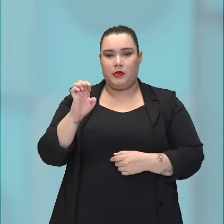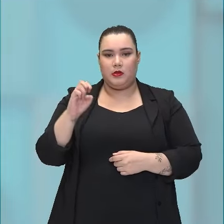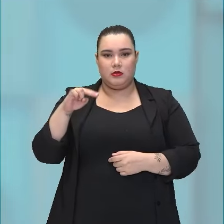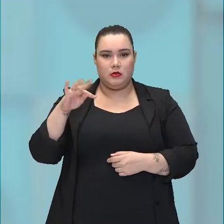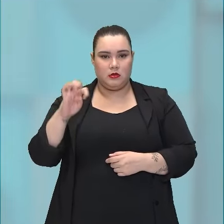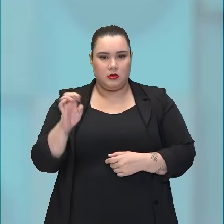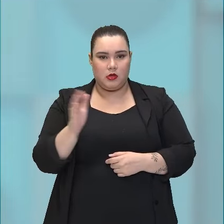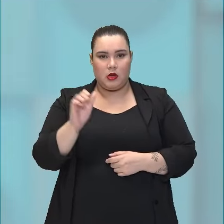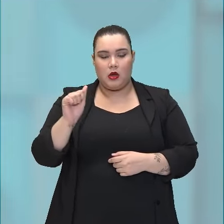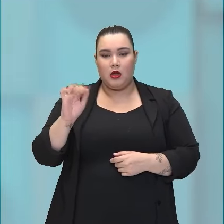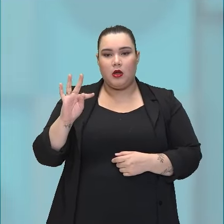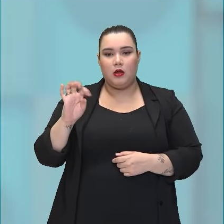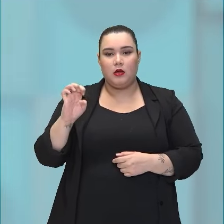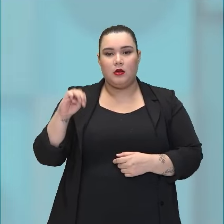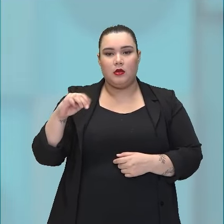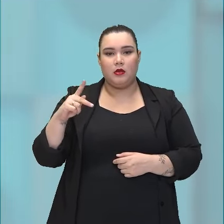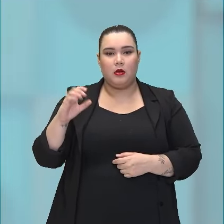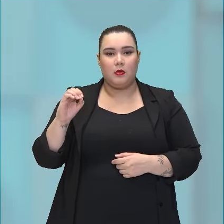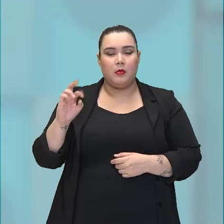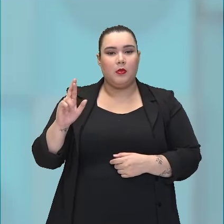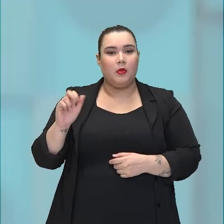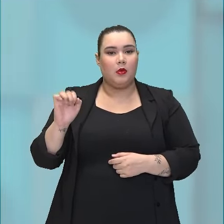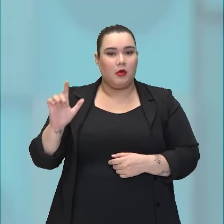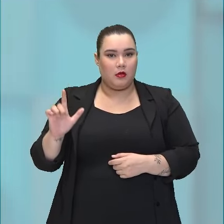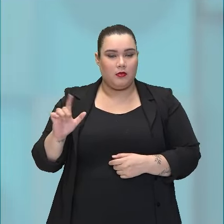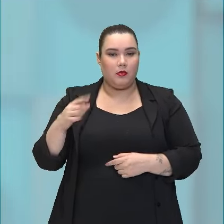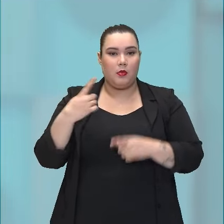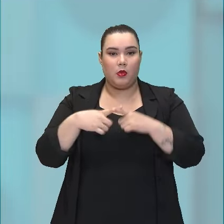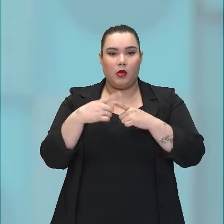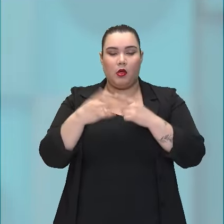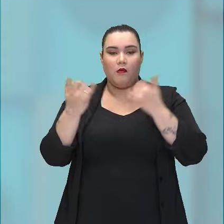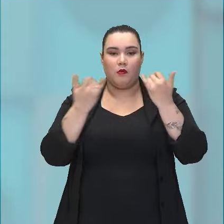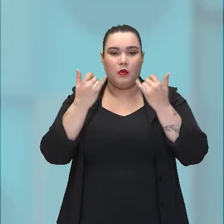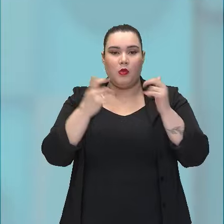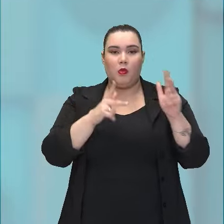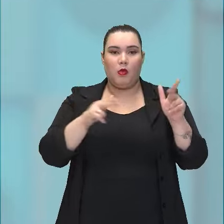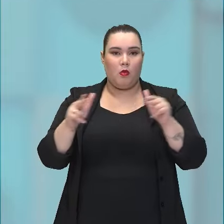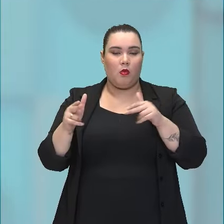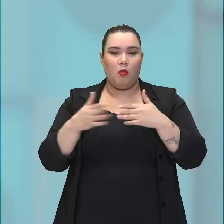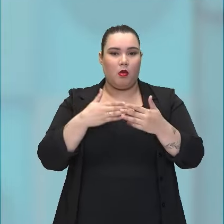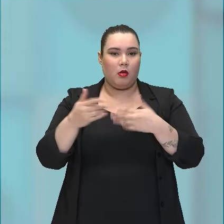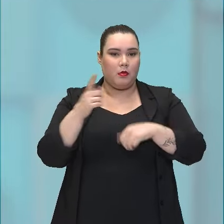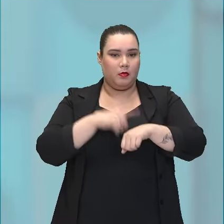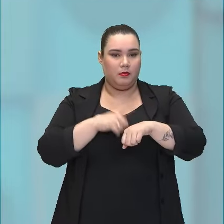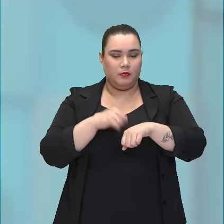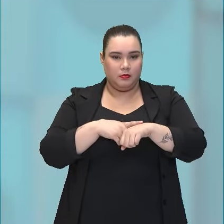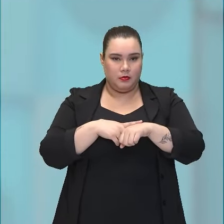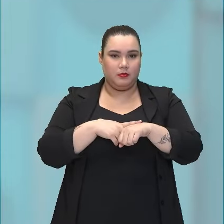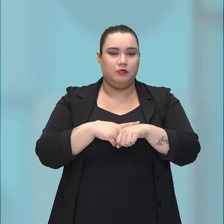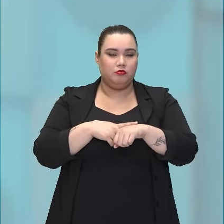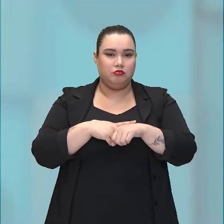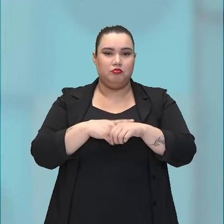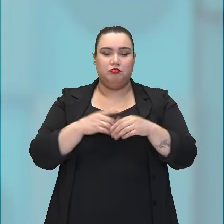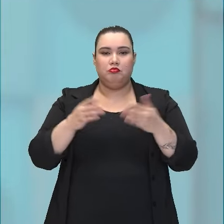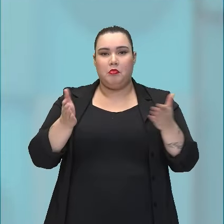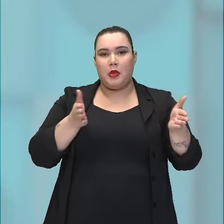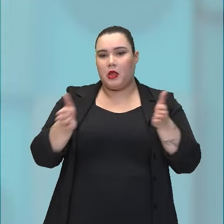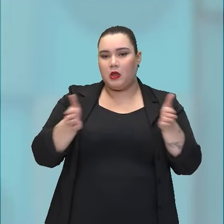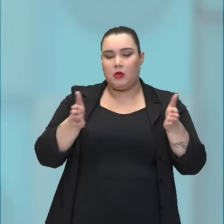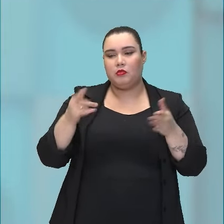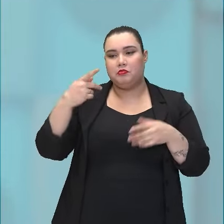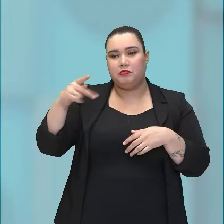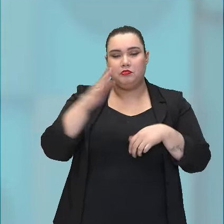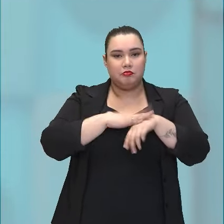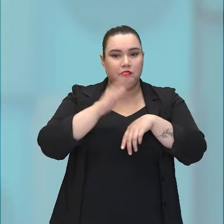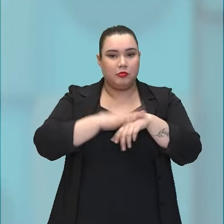atemporal. Ok? Porque essa informação ela é a mesma a qualquer momento, em qualquer época que você lê, que